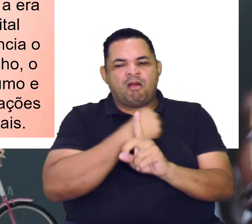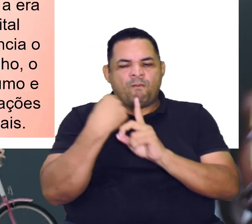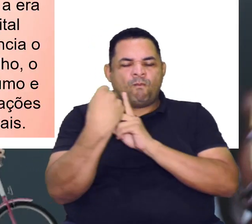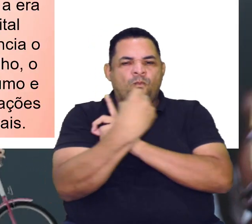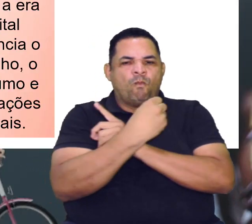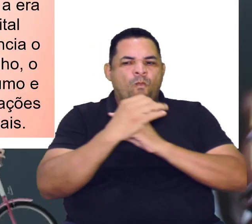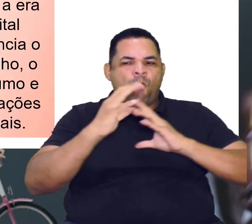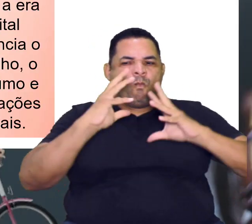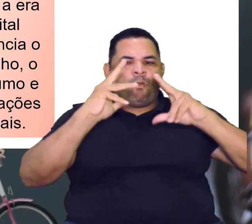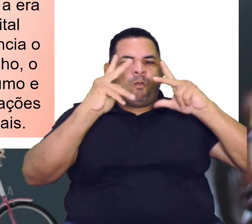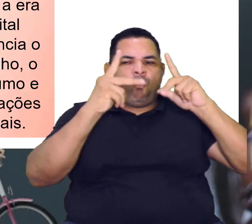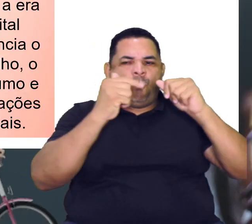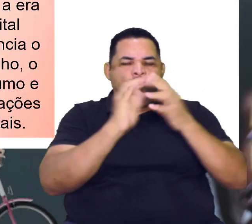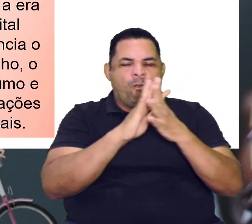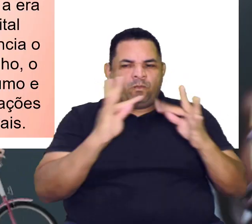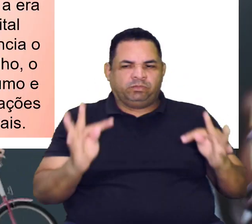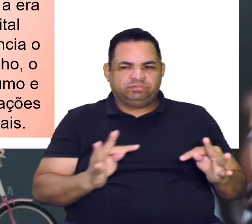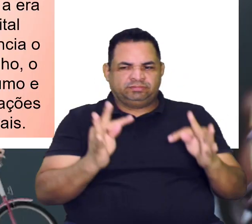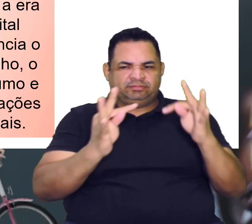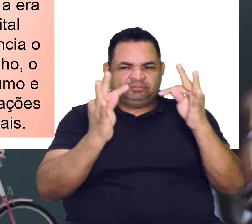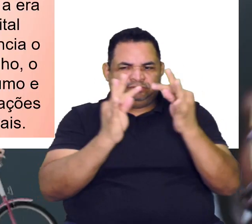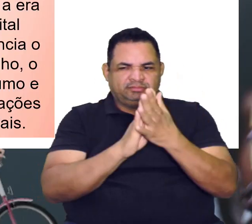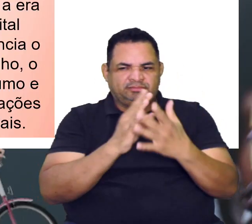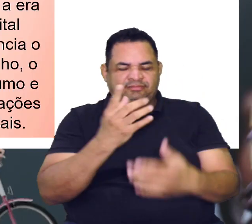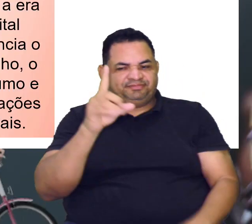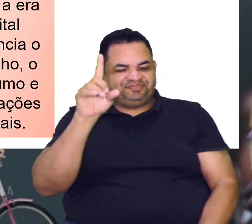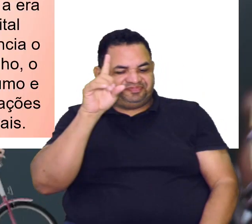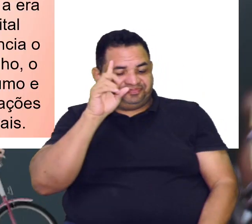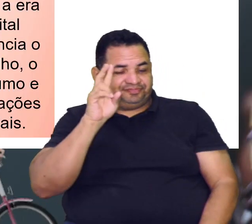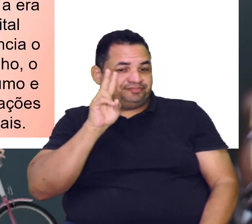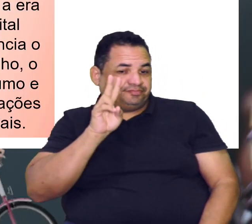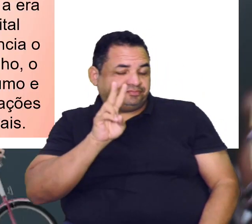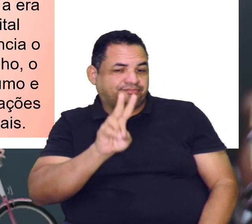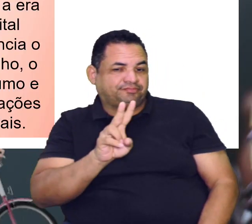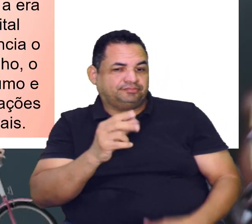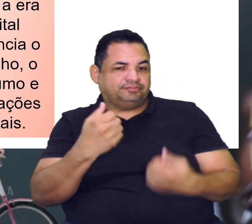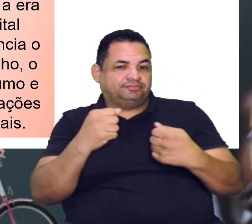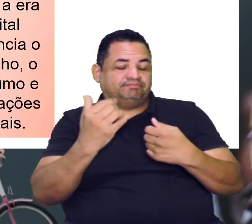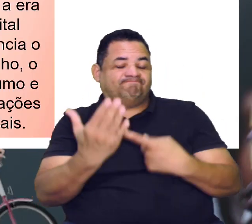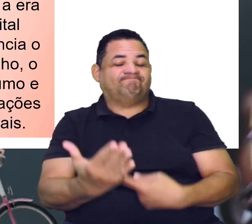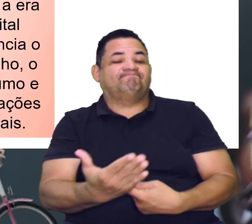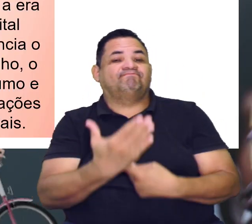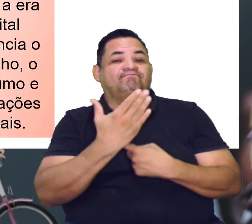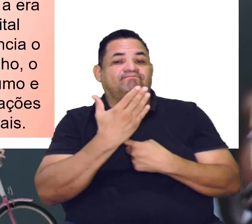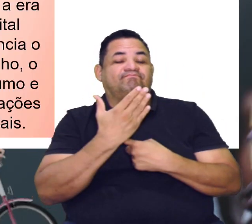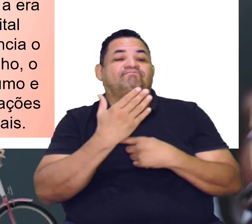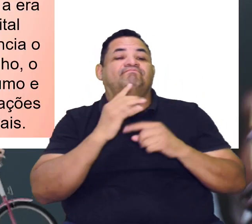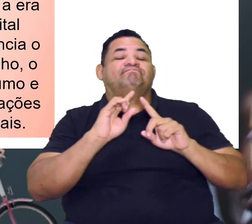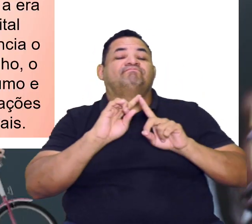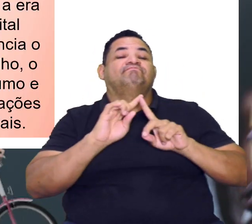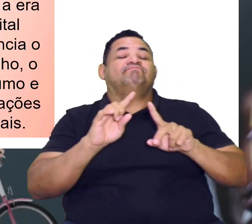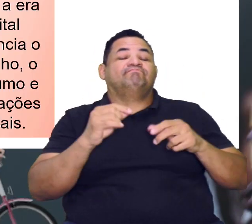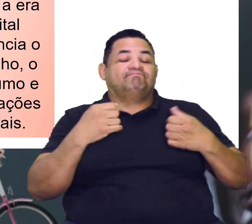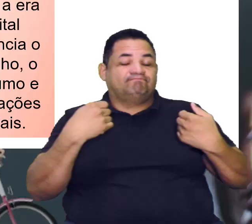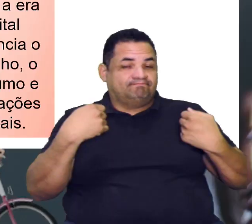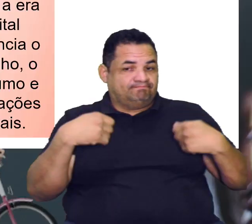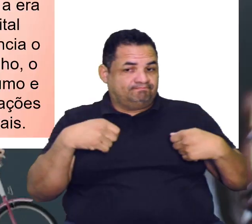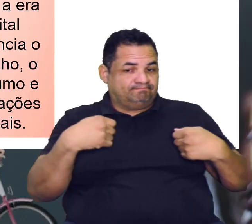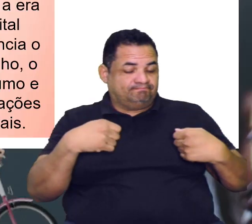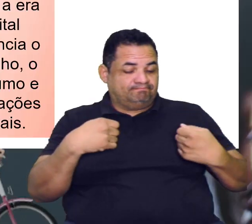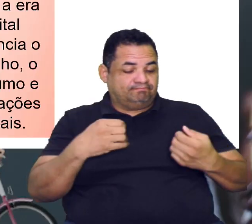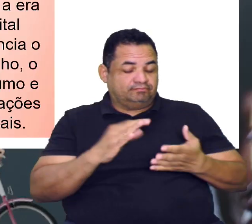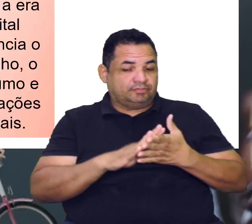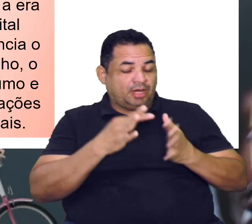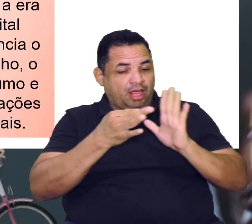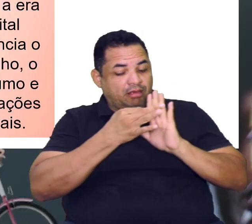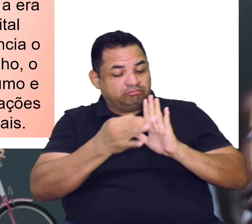toda essa tecnologia que a gente tem sido envolvido a cada dia, ela pode nos favorecer, mas a gente precisa ser um